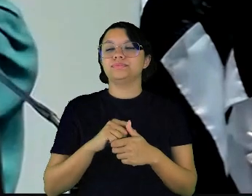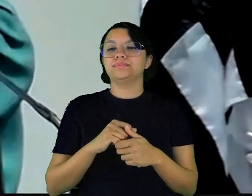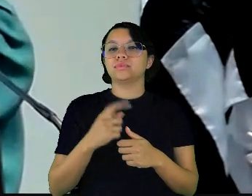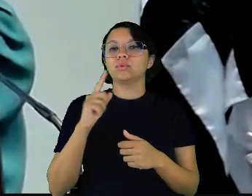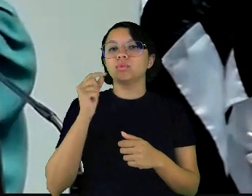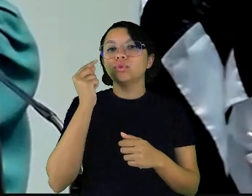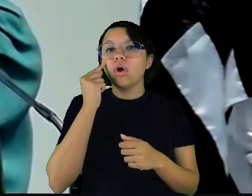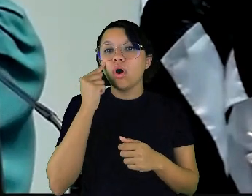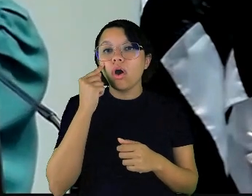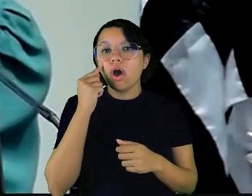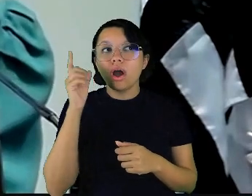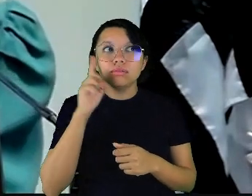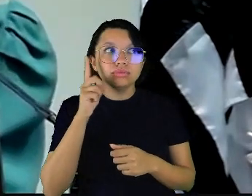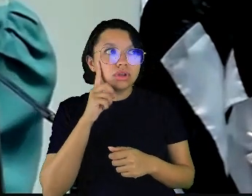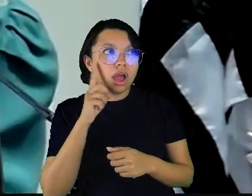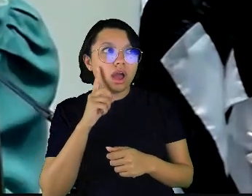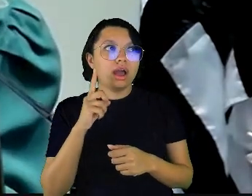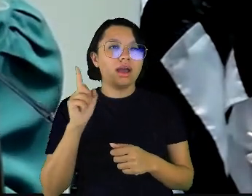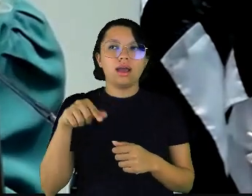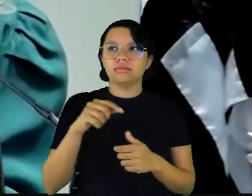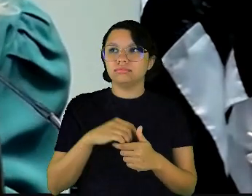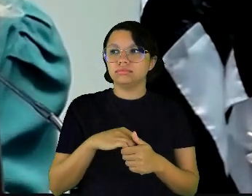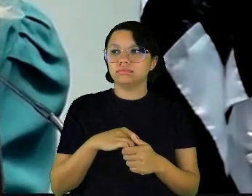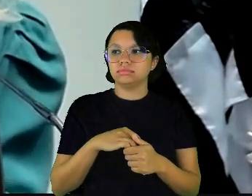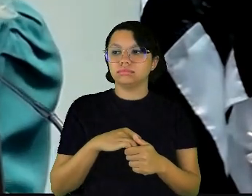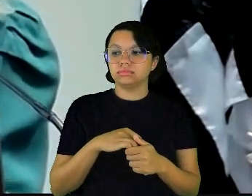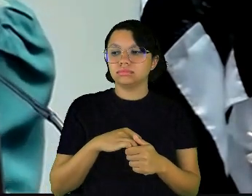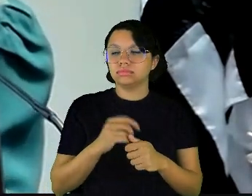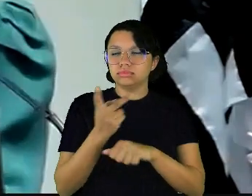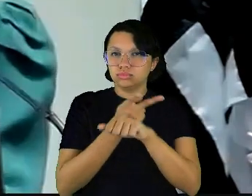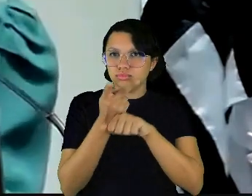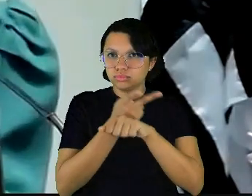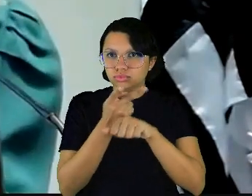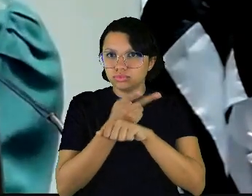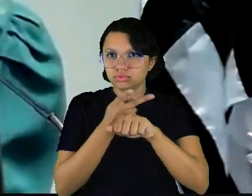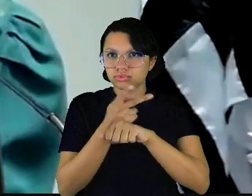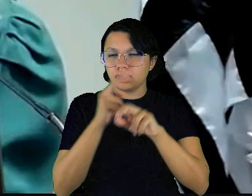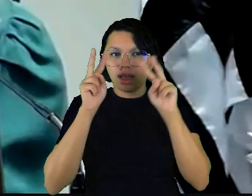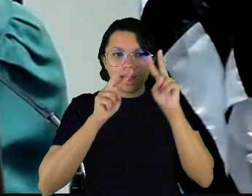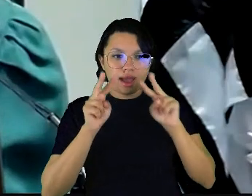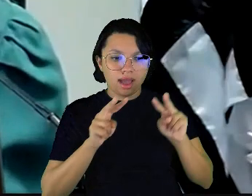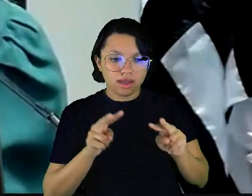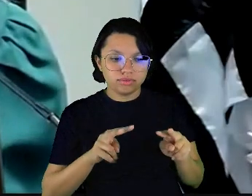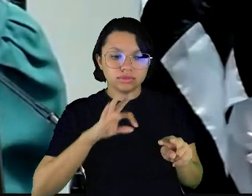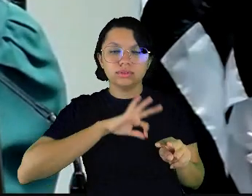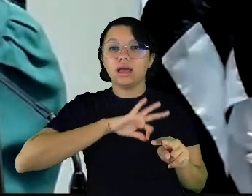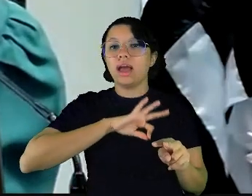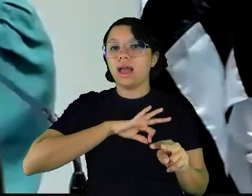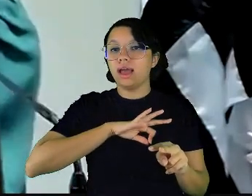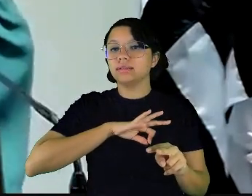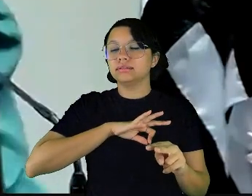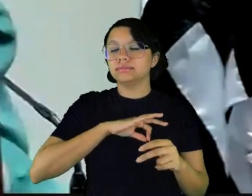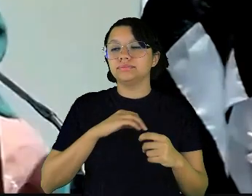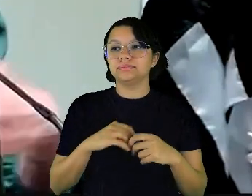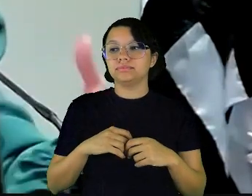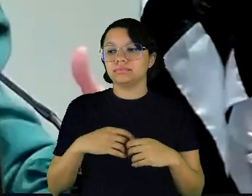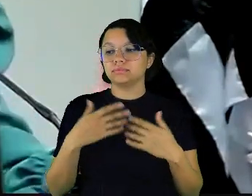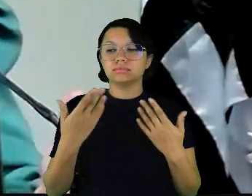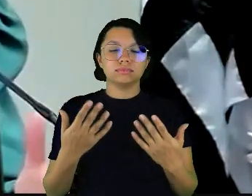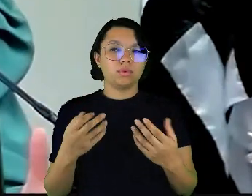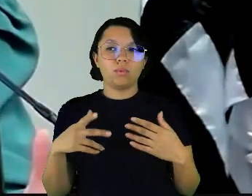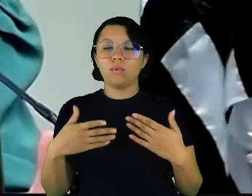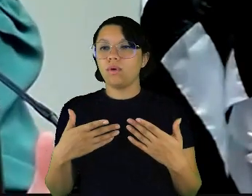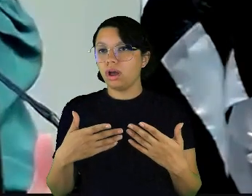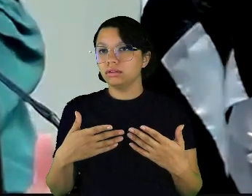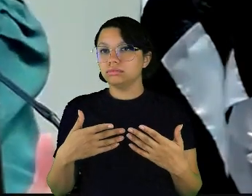nós vemos aqui no dia a dia é uma busca na revisão da renda mensal inicial. Então, toda vez que se quer